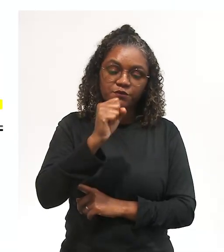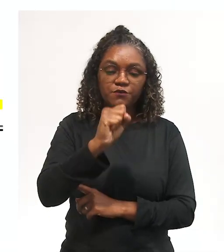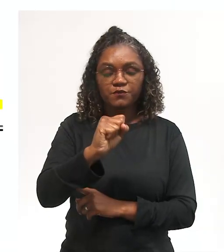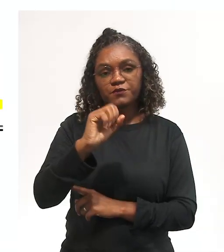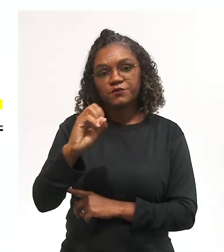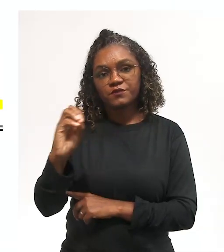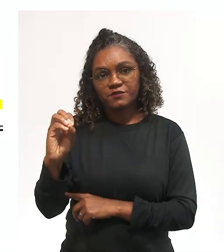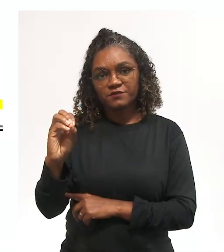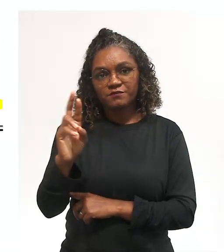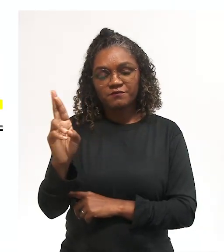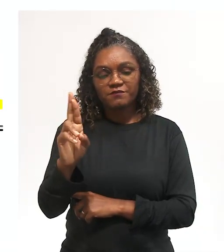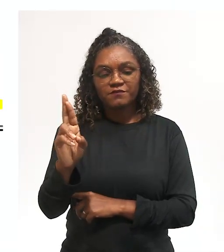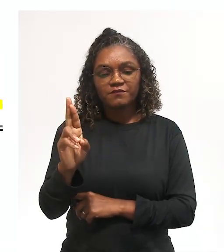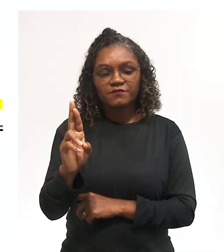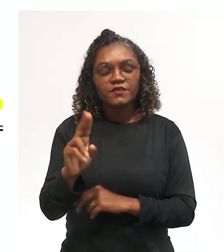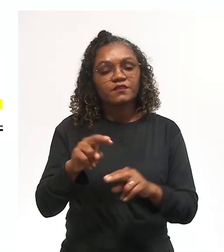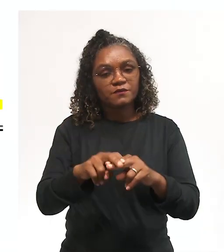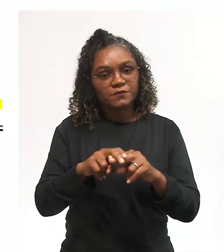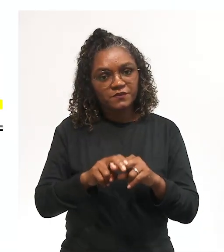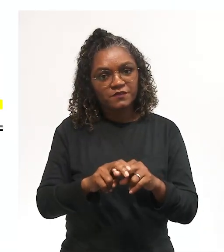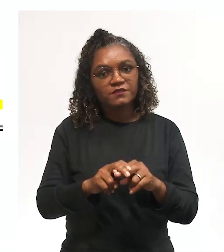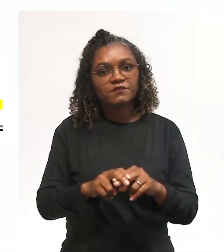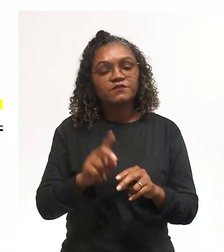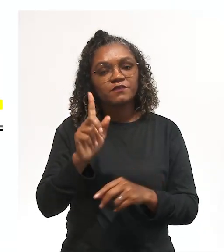R$8.800. Assim, o valor do montante é